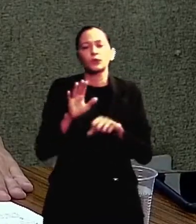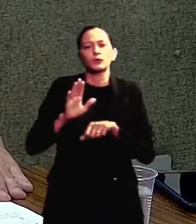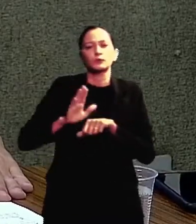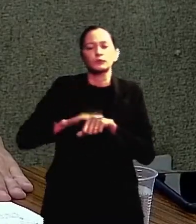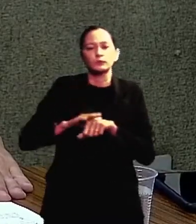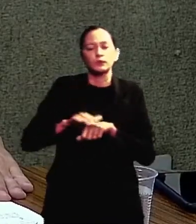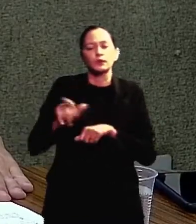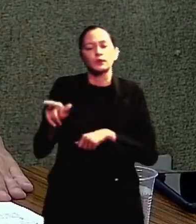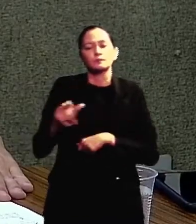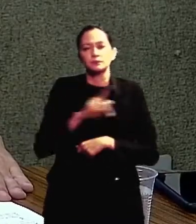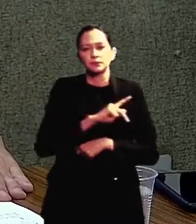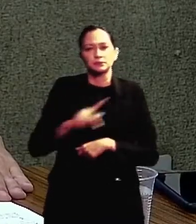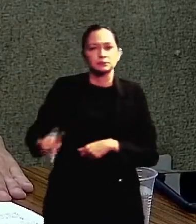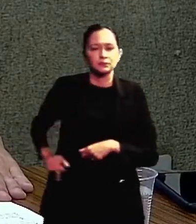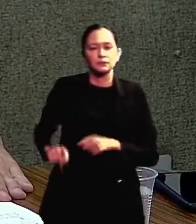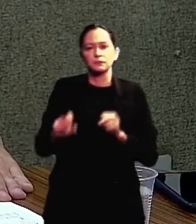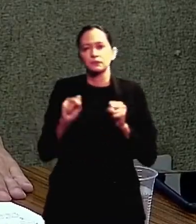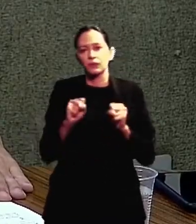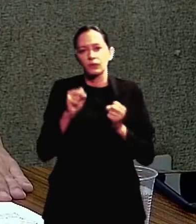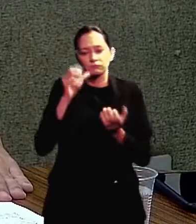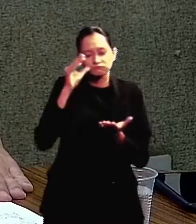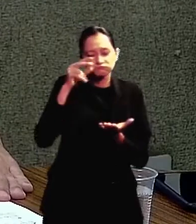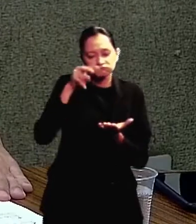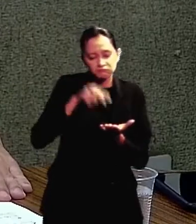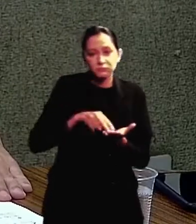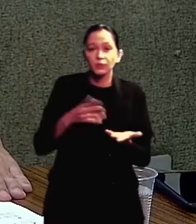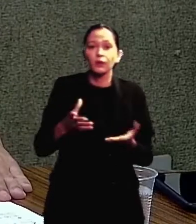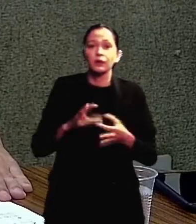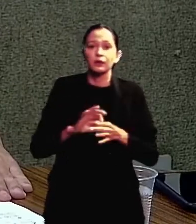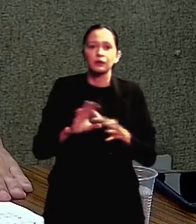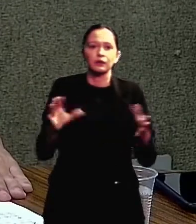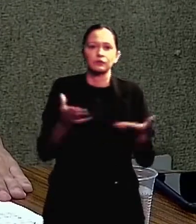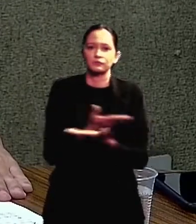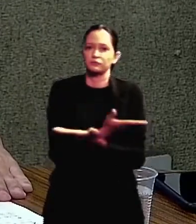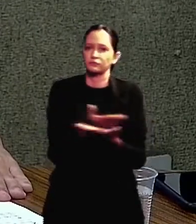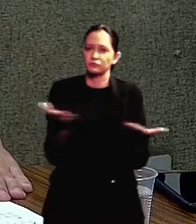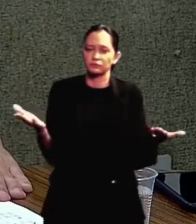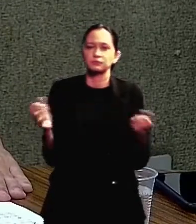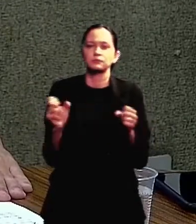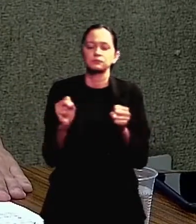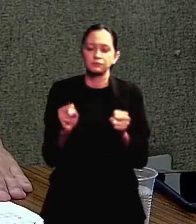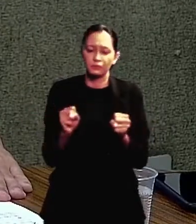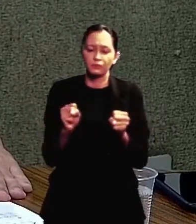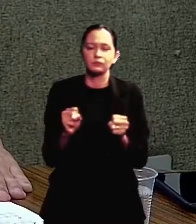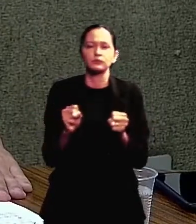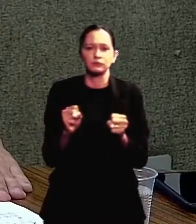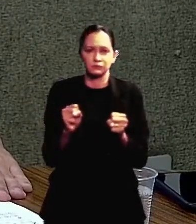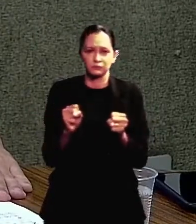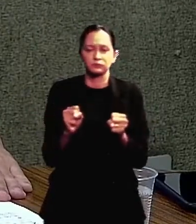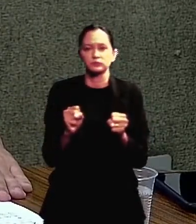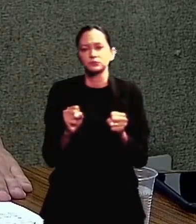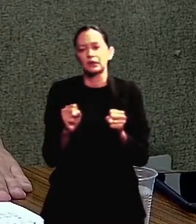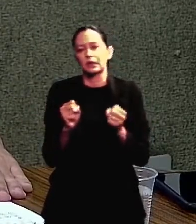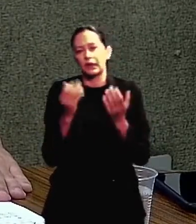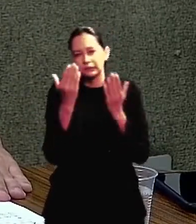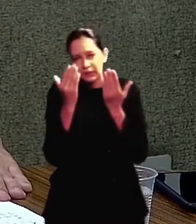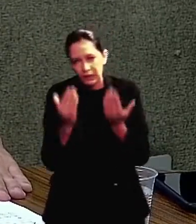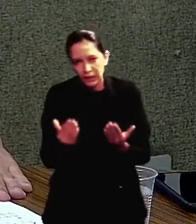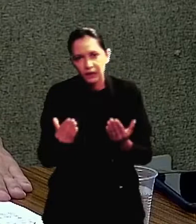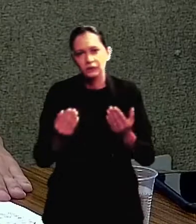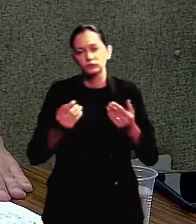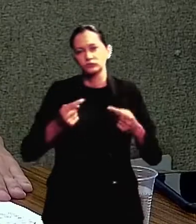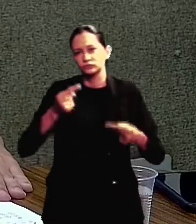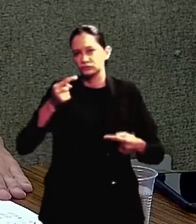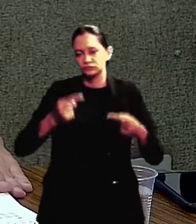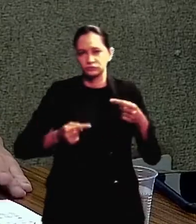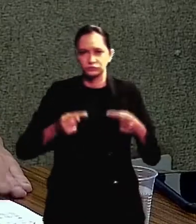presidente propor emendas ou pedir vistas do projeto. Portanto, o projeto está novamente sendo colocado em análise e